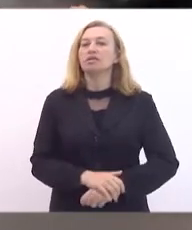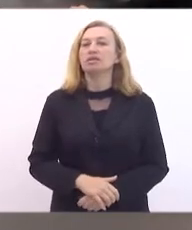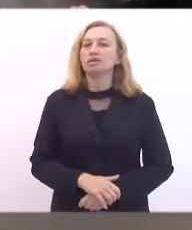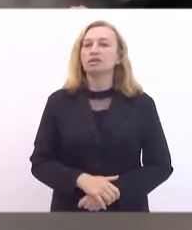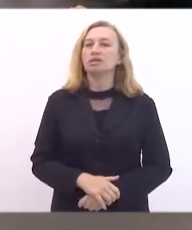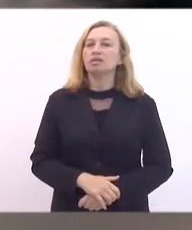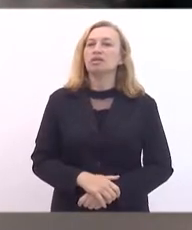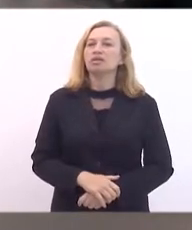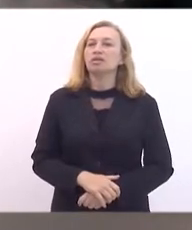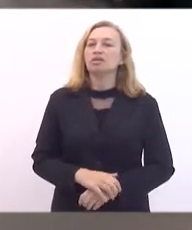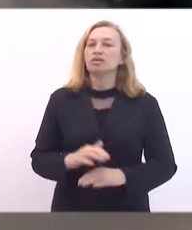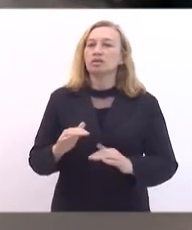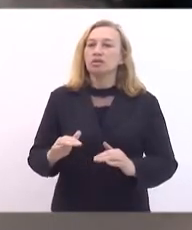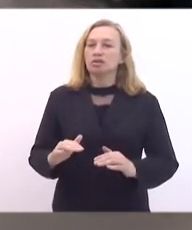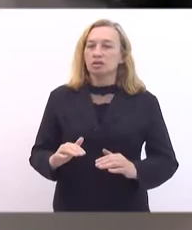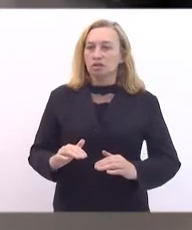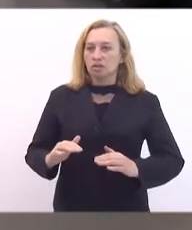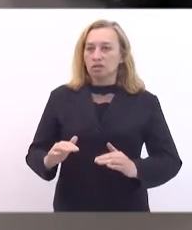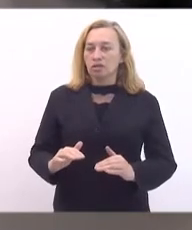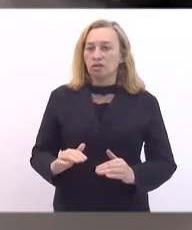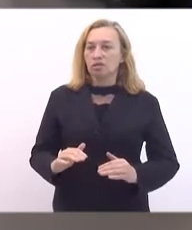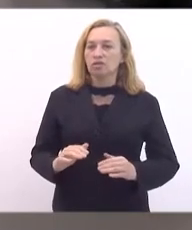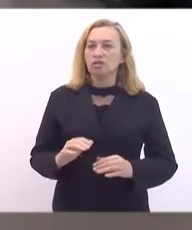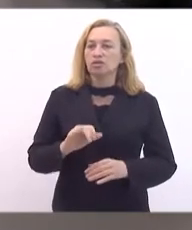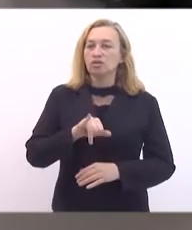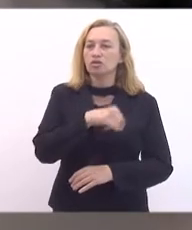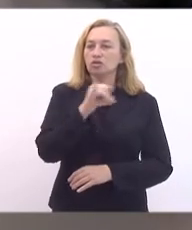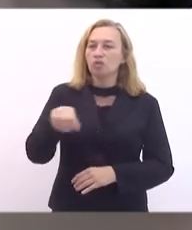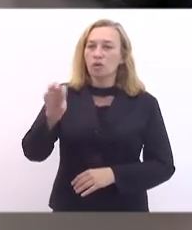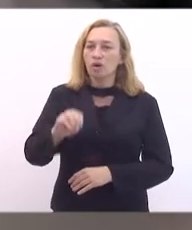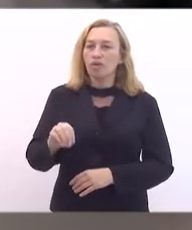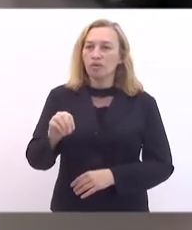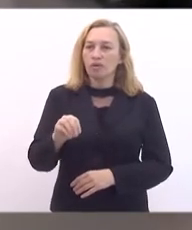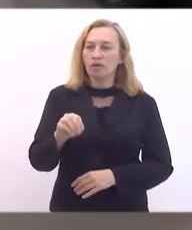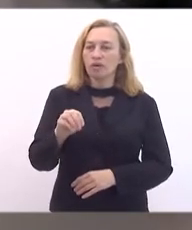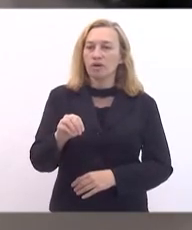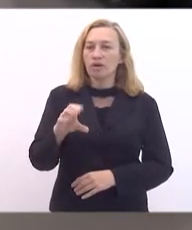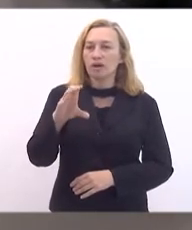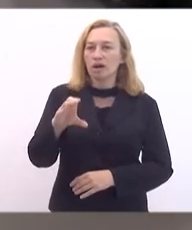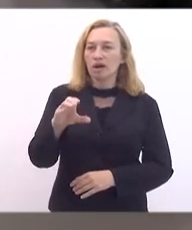a onde eu tô fiscal da receita João Carlos da Costa